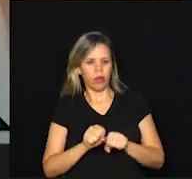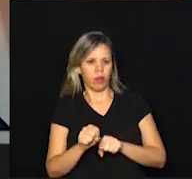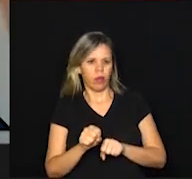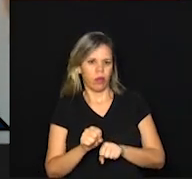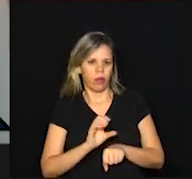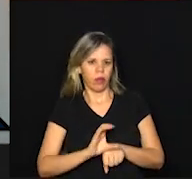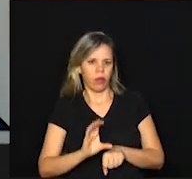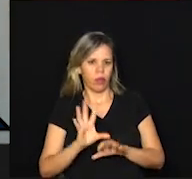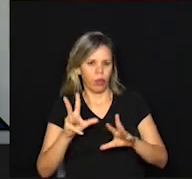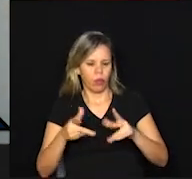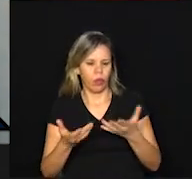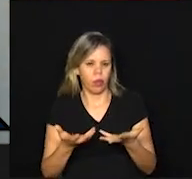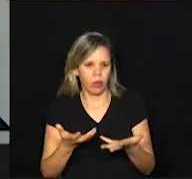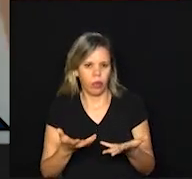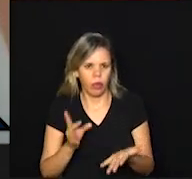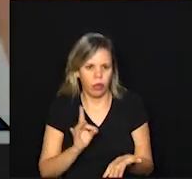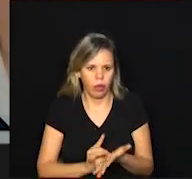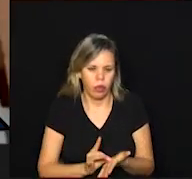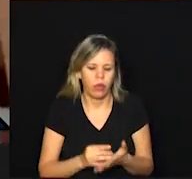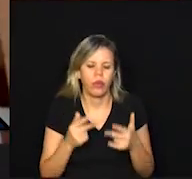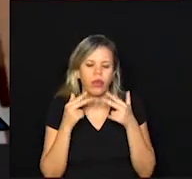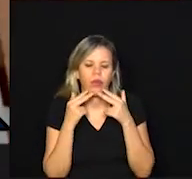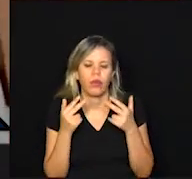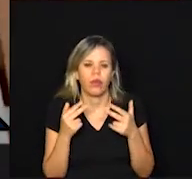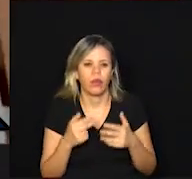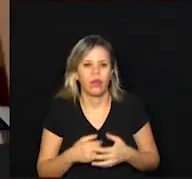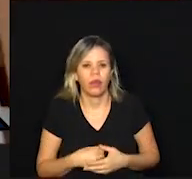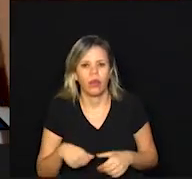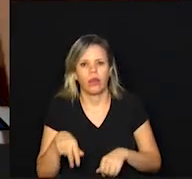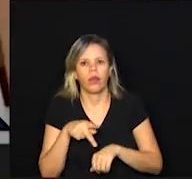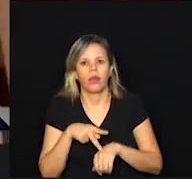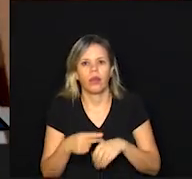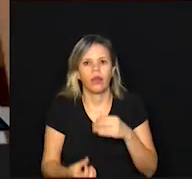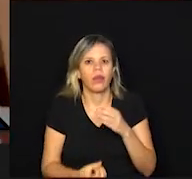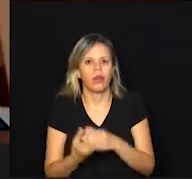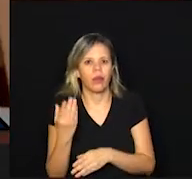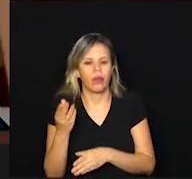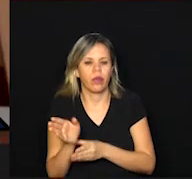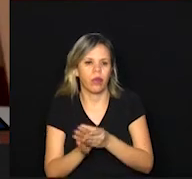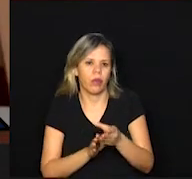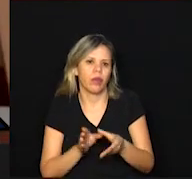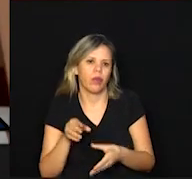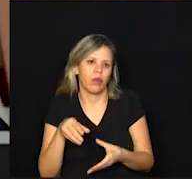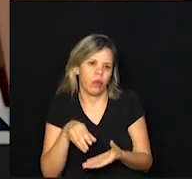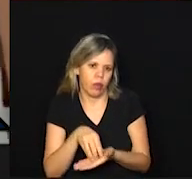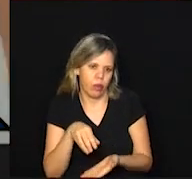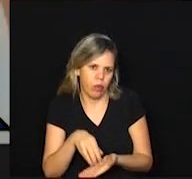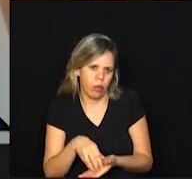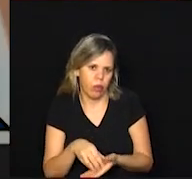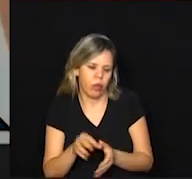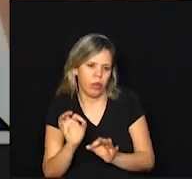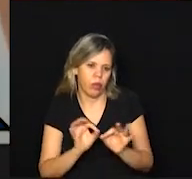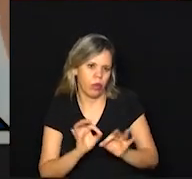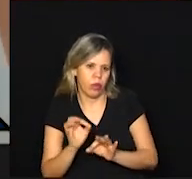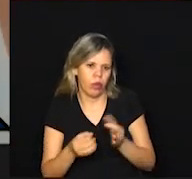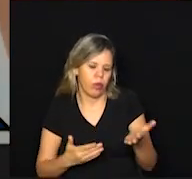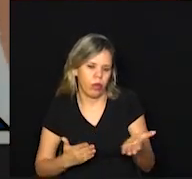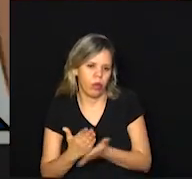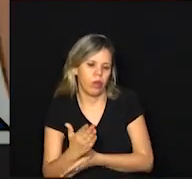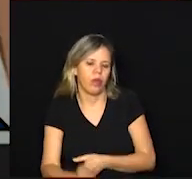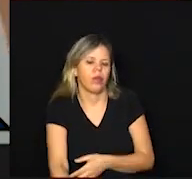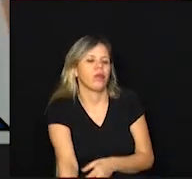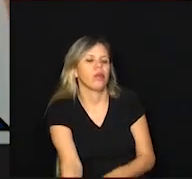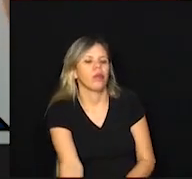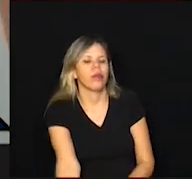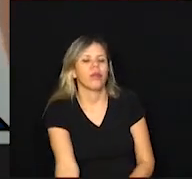conselho porque todo mundo quer porque realmente é uma novidade do país a criação desse conselho da forma que foi constituída e aprovado